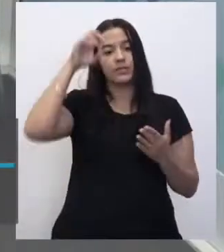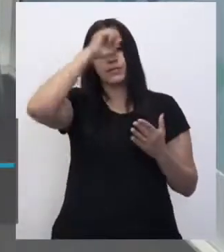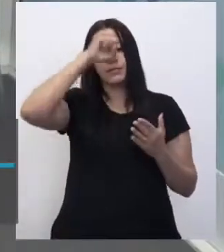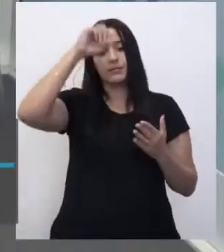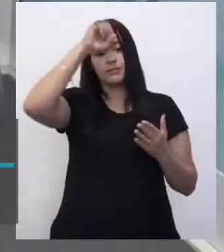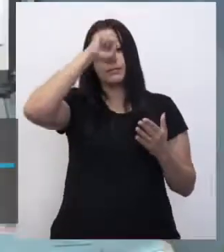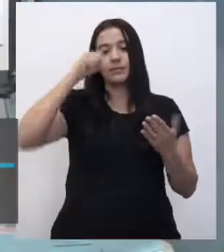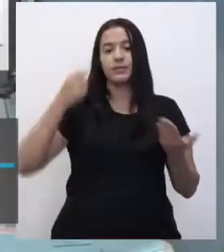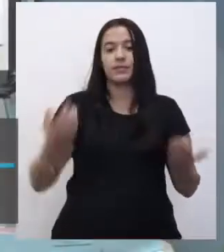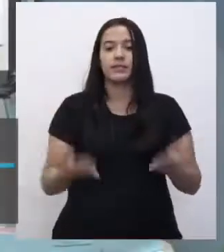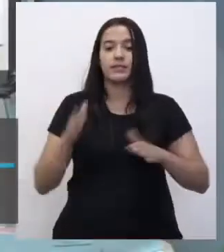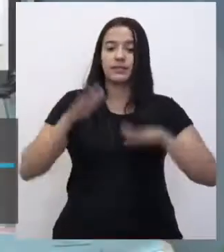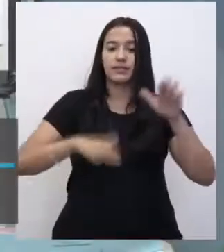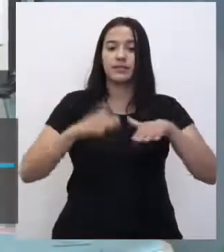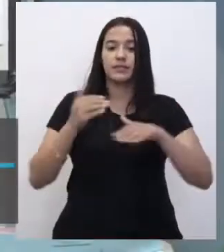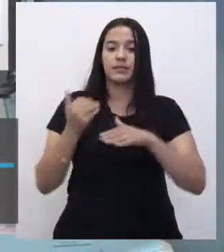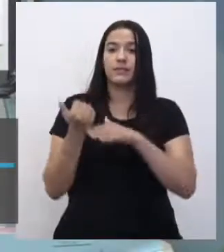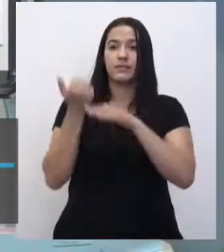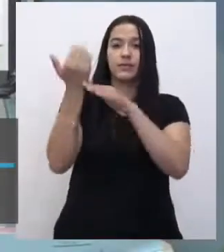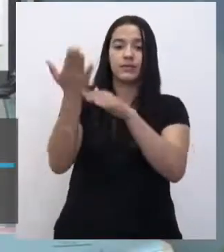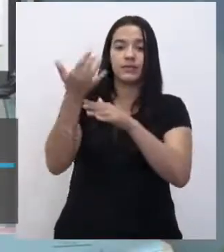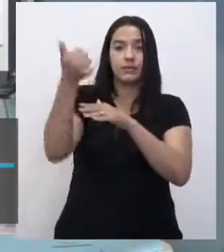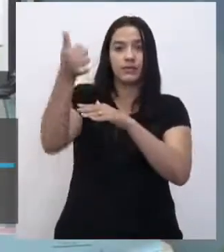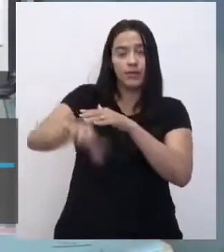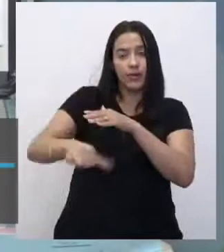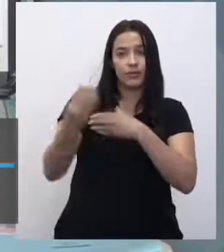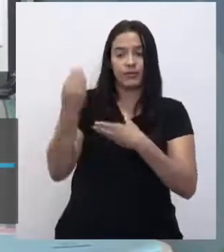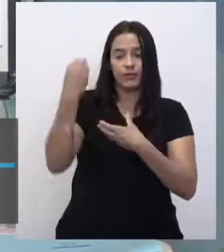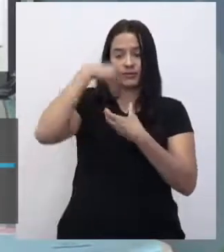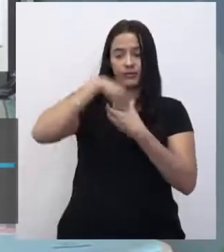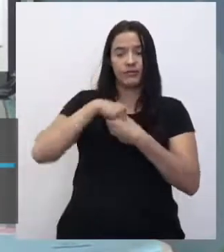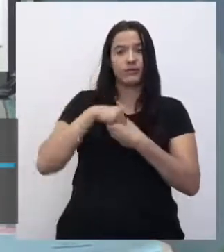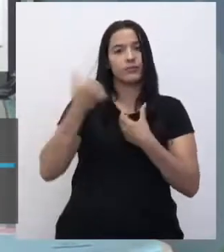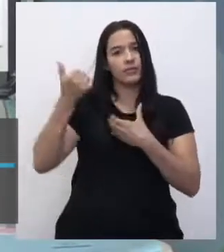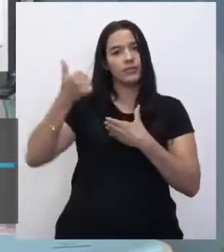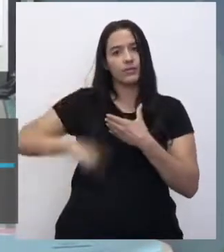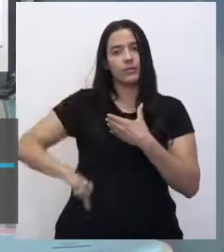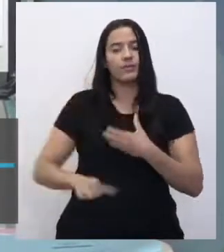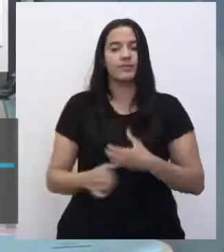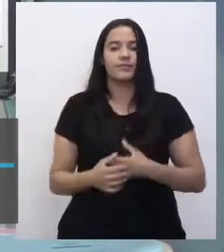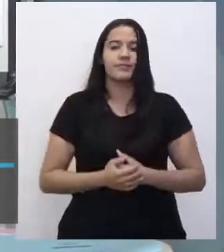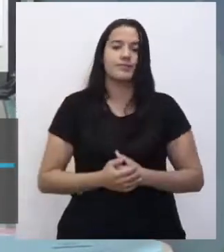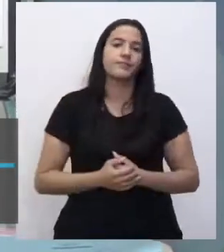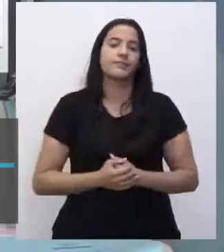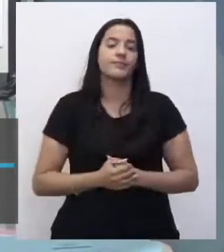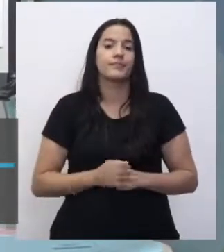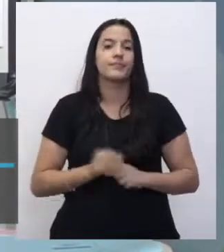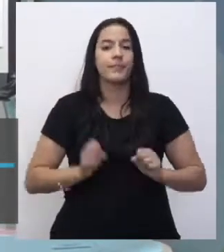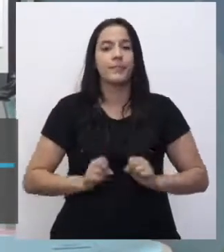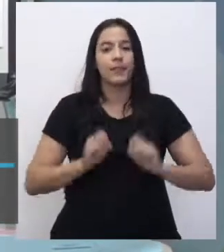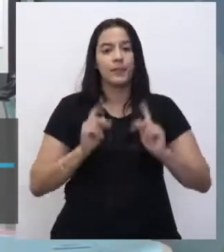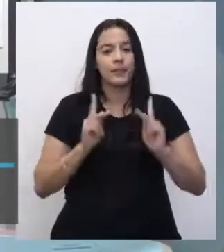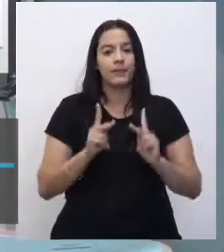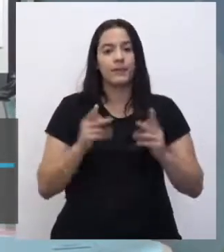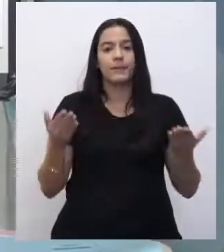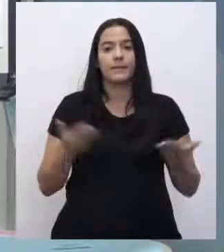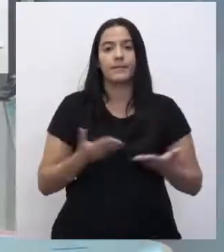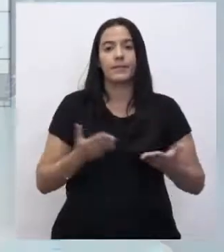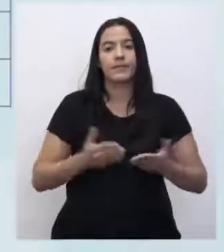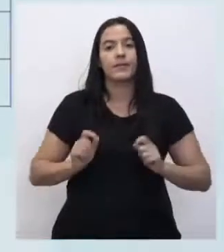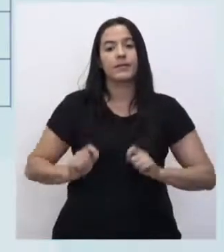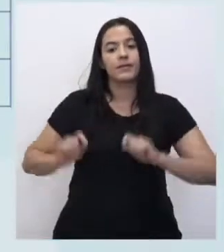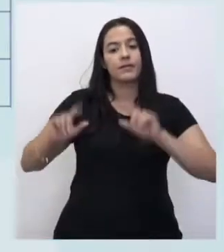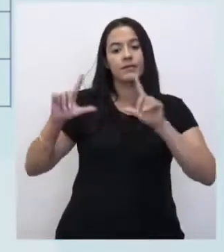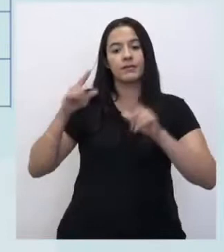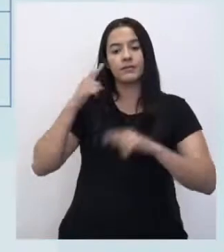acha que do lado de fora está pior do que do lado de dentro. Às É, vezes do não lado de dentro sabia tá disso, ficando pior, não. né? Ok, então vamos completar agora esse quadrinho para que